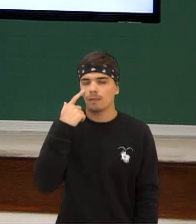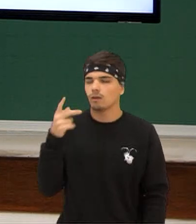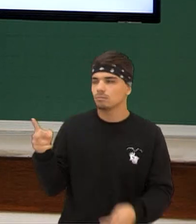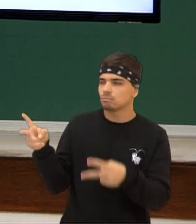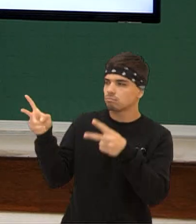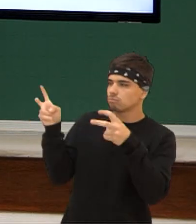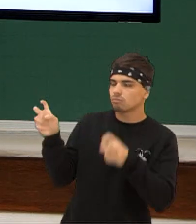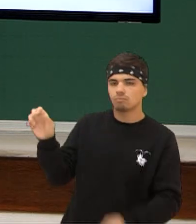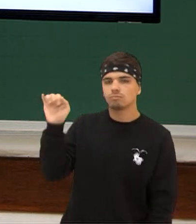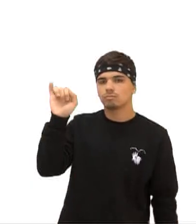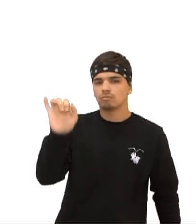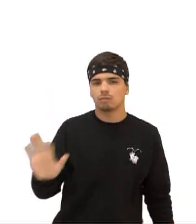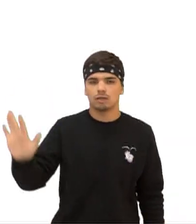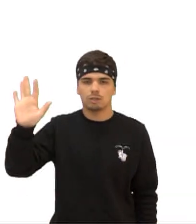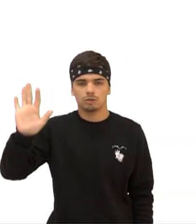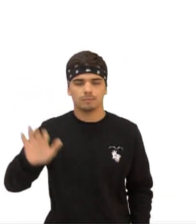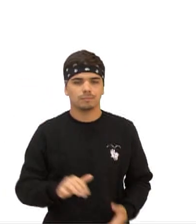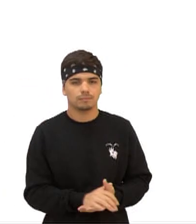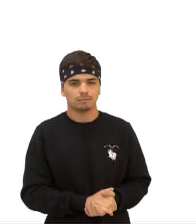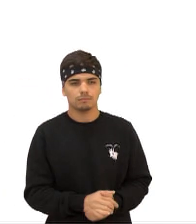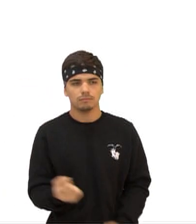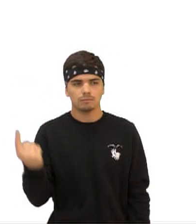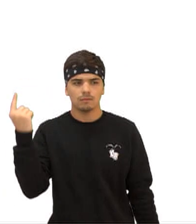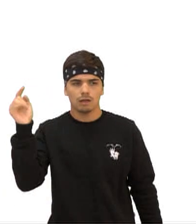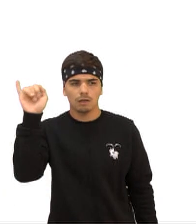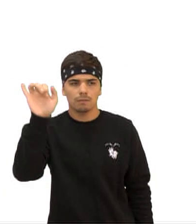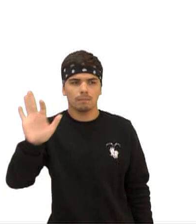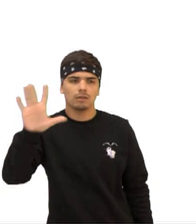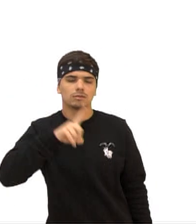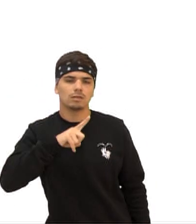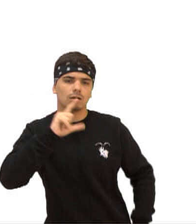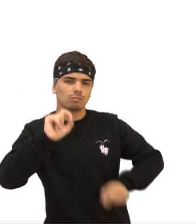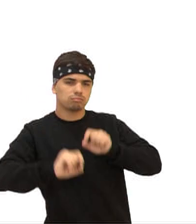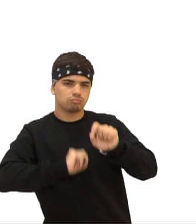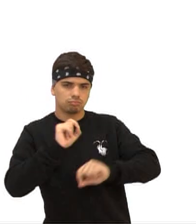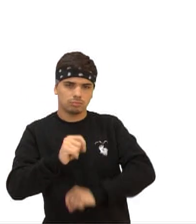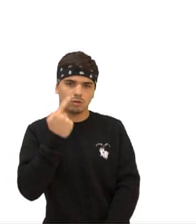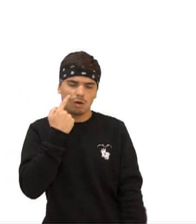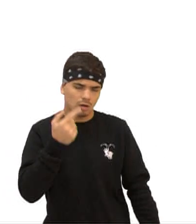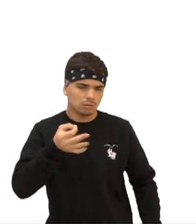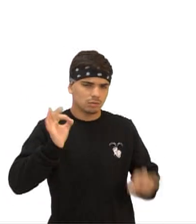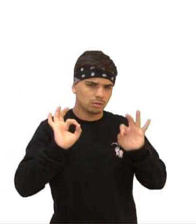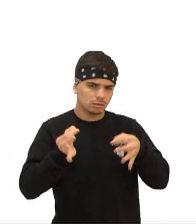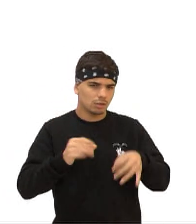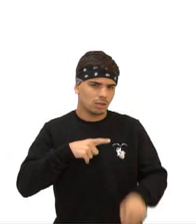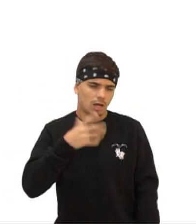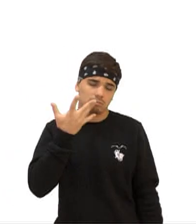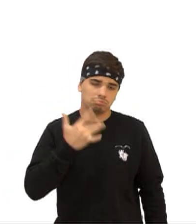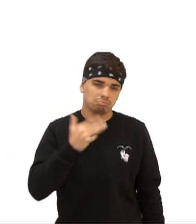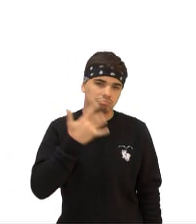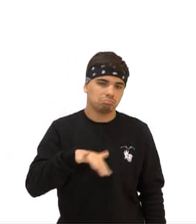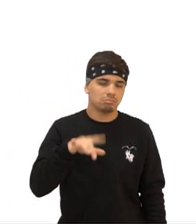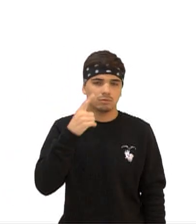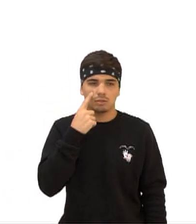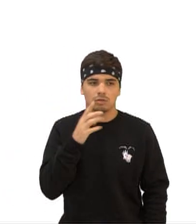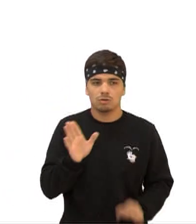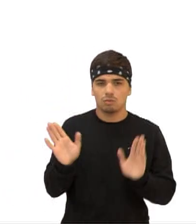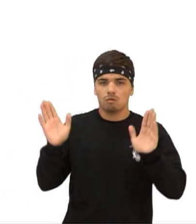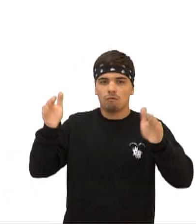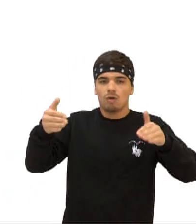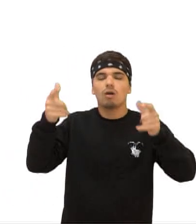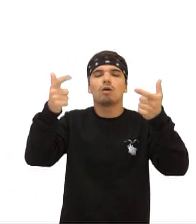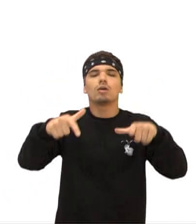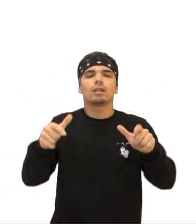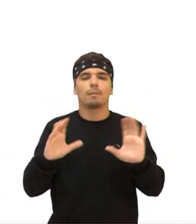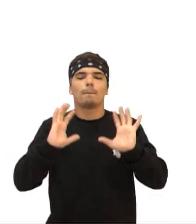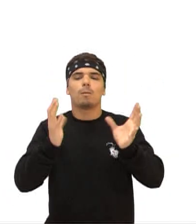observa esta imagem então nesta imagem eu tenho que provavelmente Algumas crianças Olha o foco